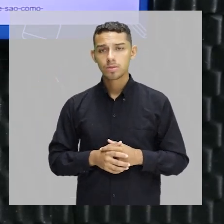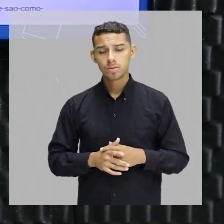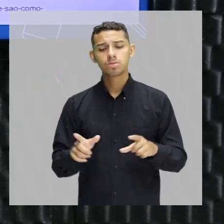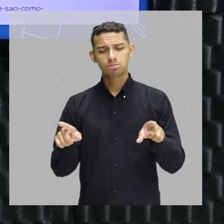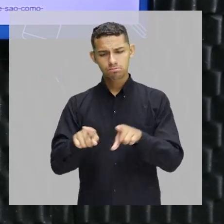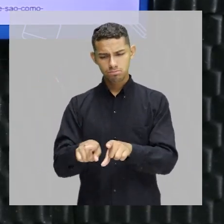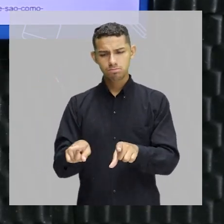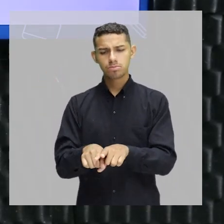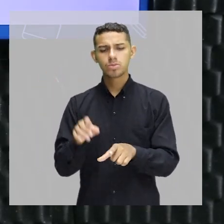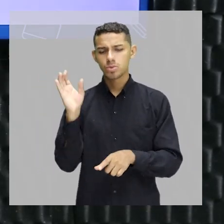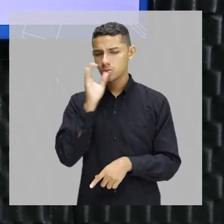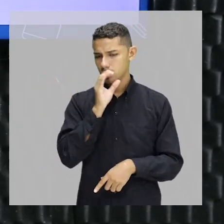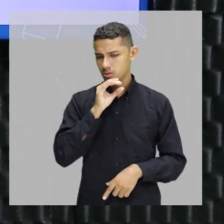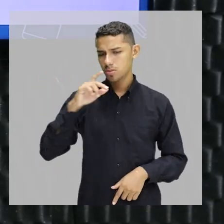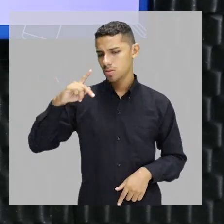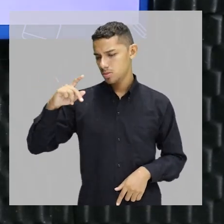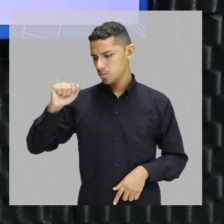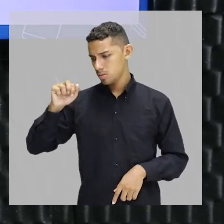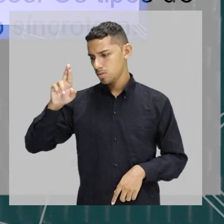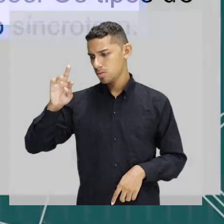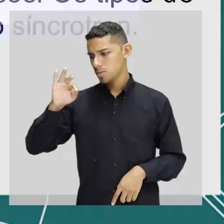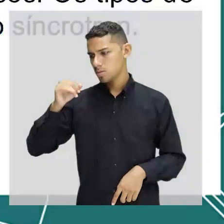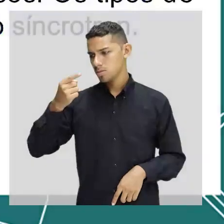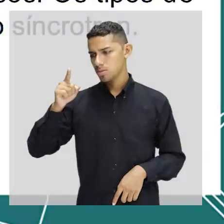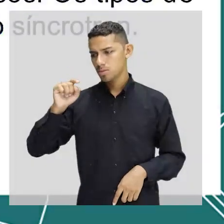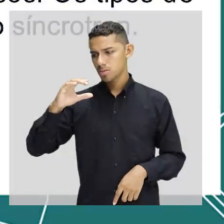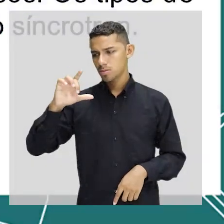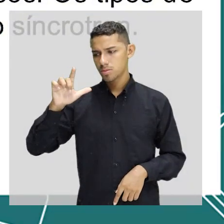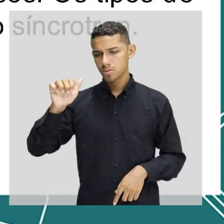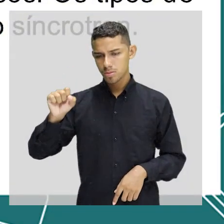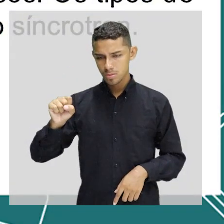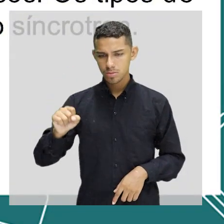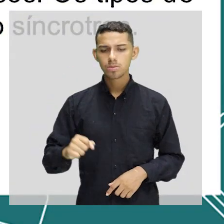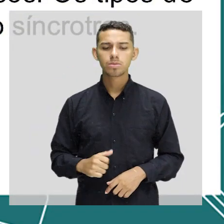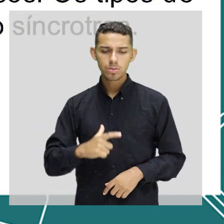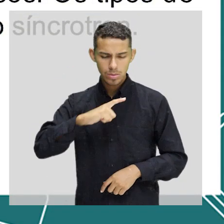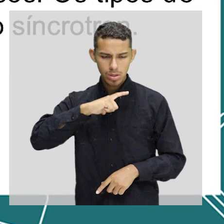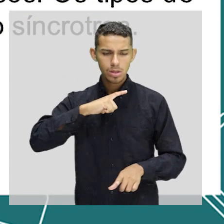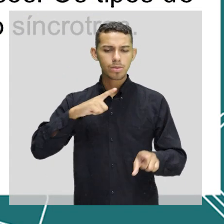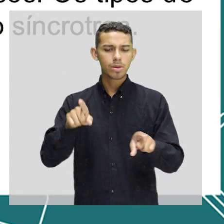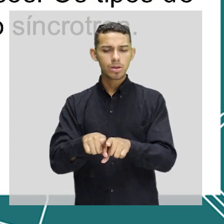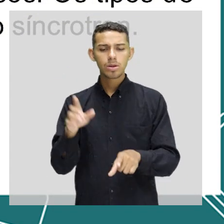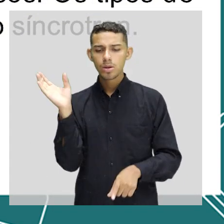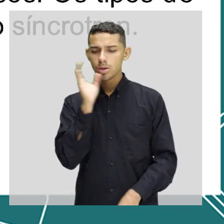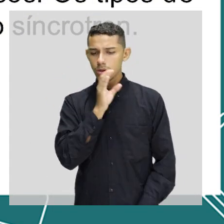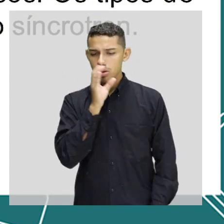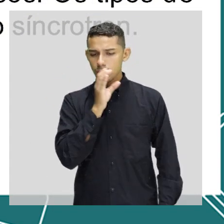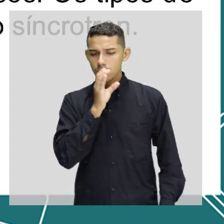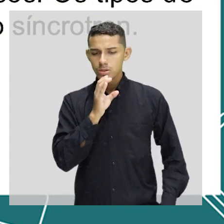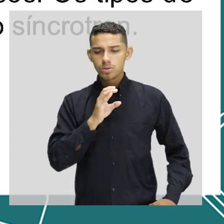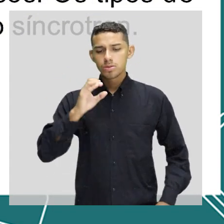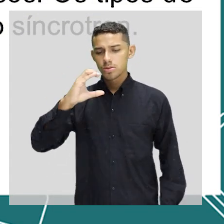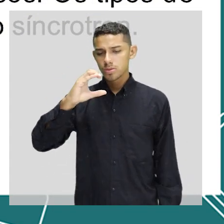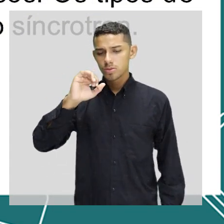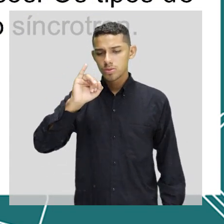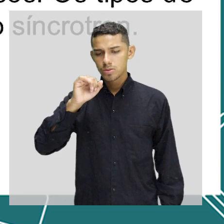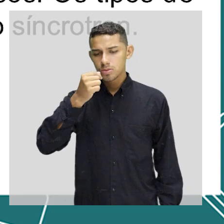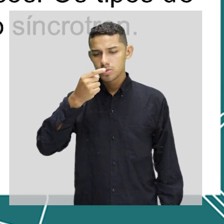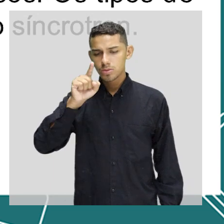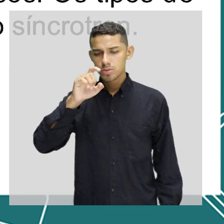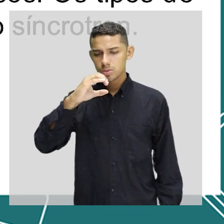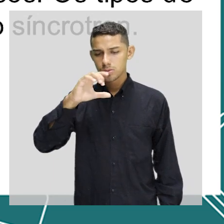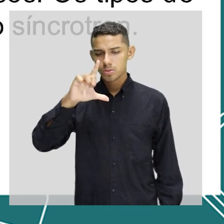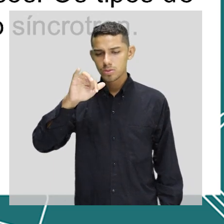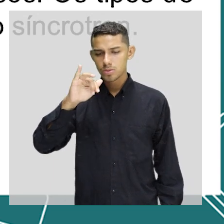é um acelerador de partículas. Ok? Então existem aceleradores de tipo cíclicos, certo? Feitos para